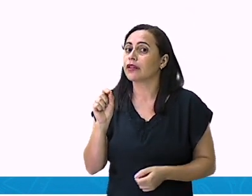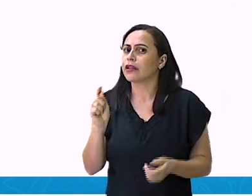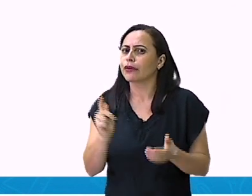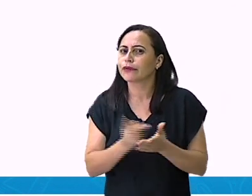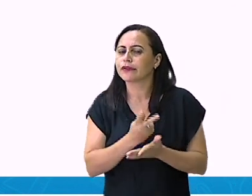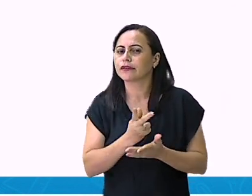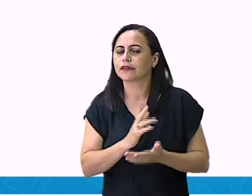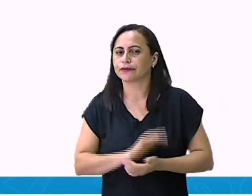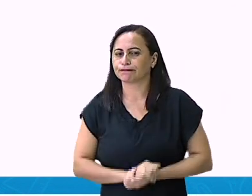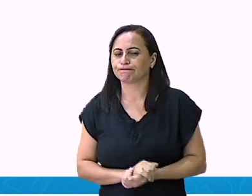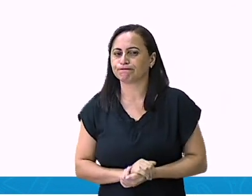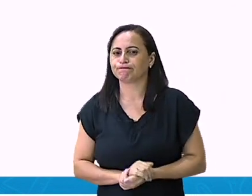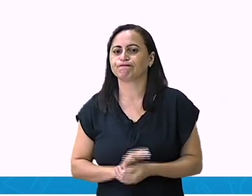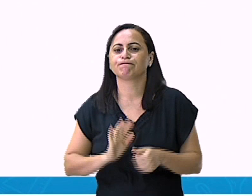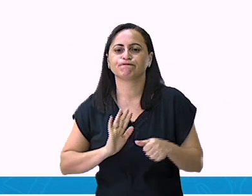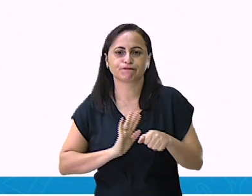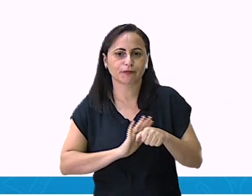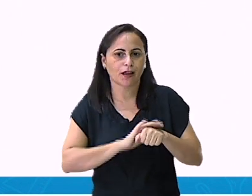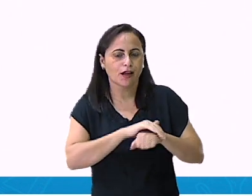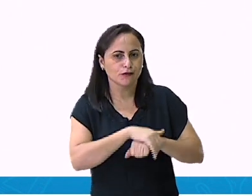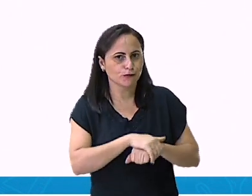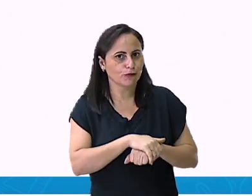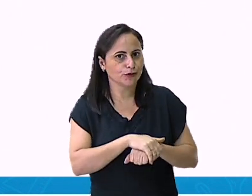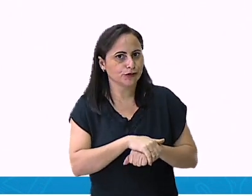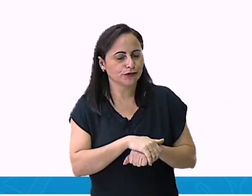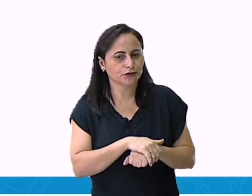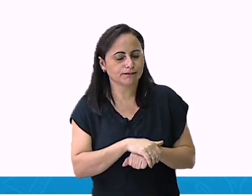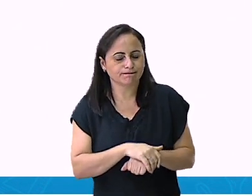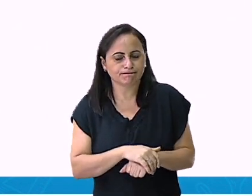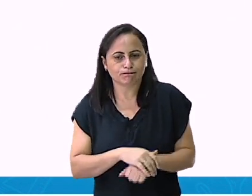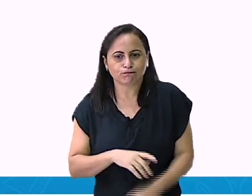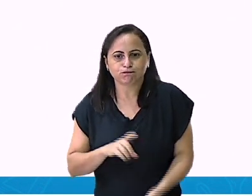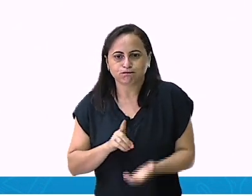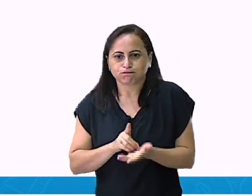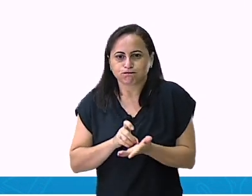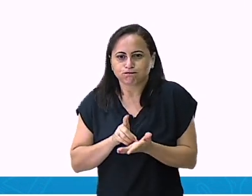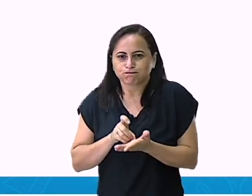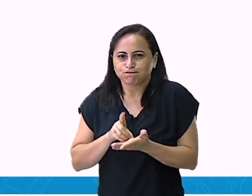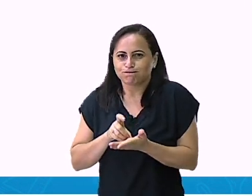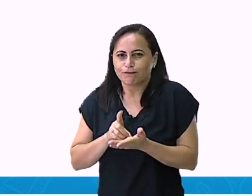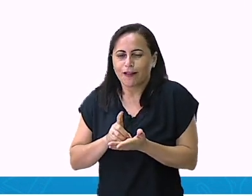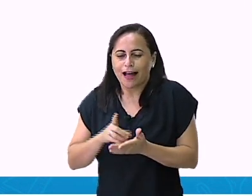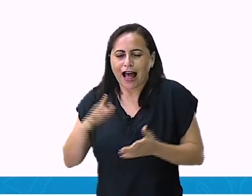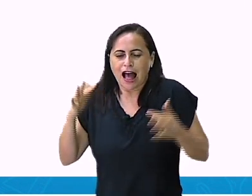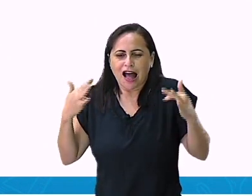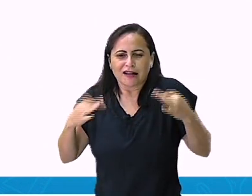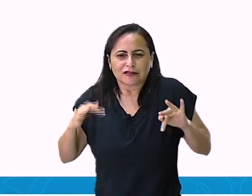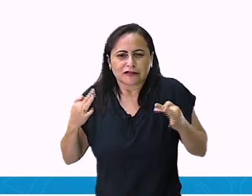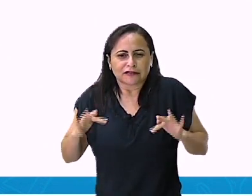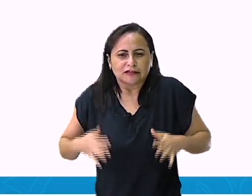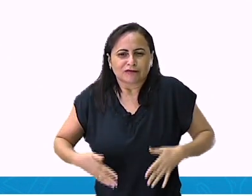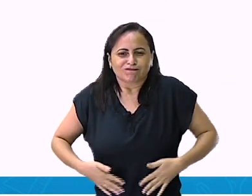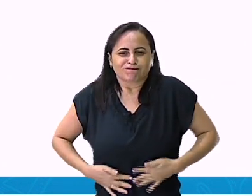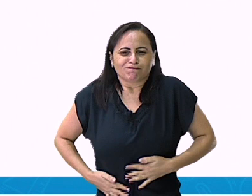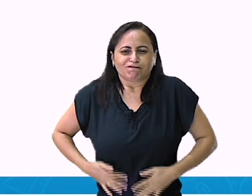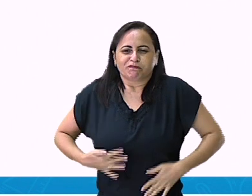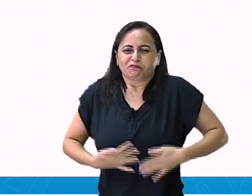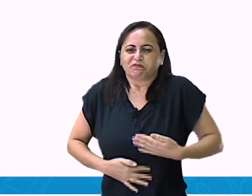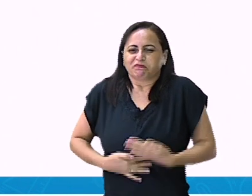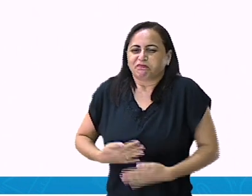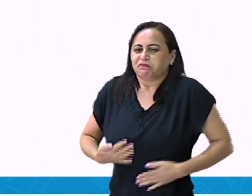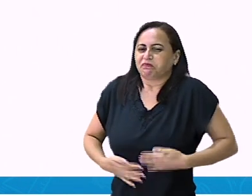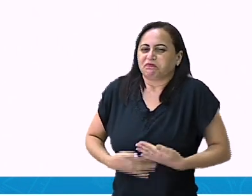Na mesma noite, ela ficou com uma dor de barriga e começou a passar